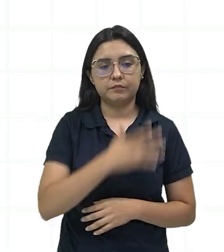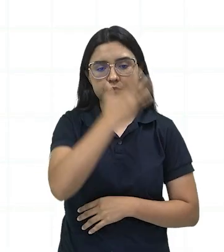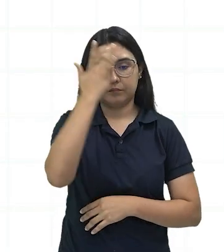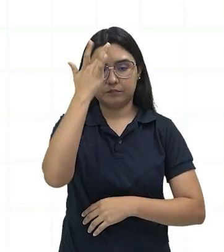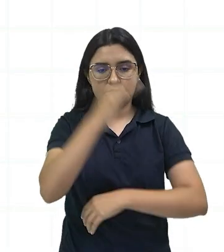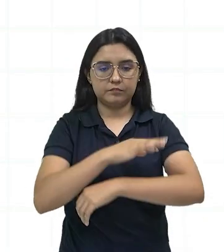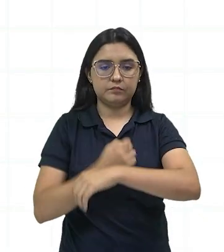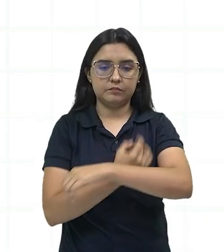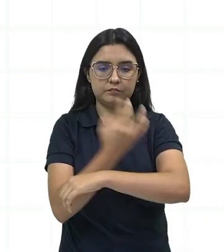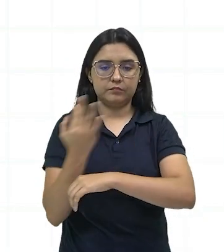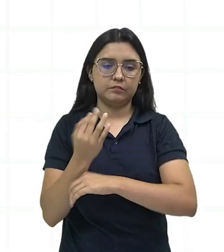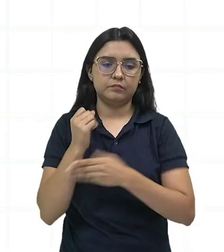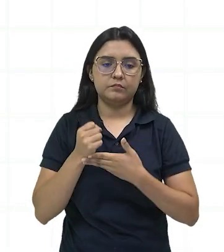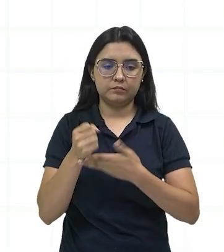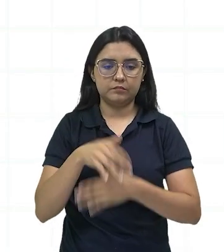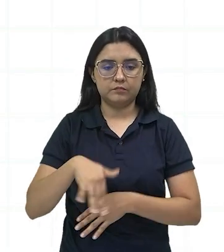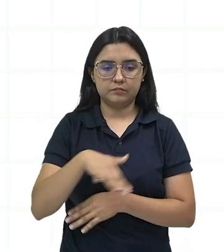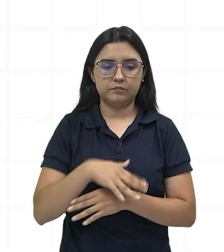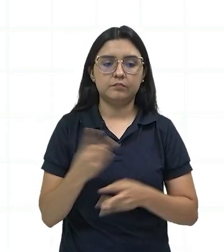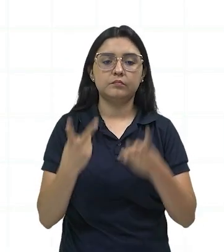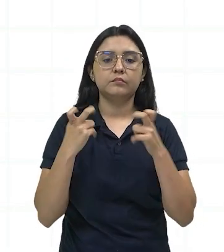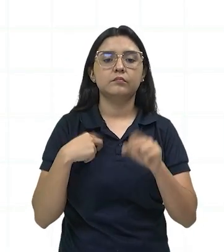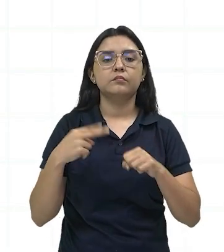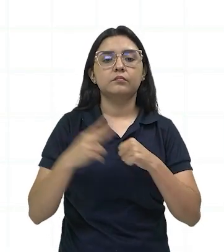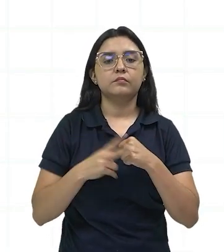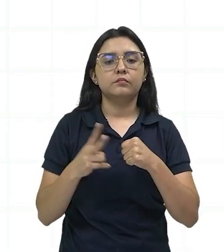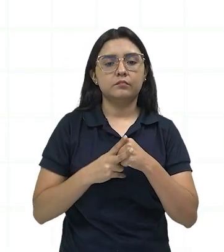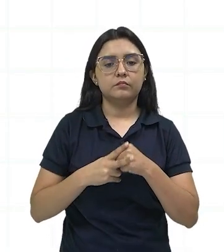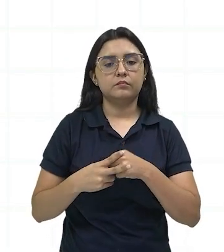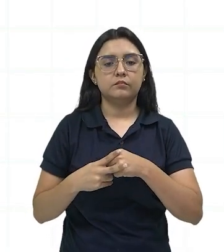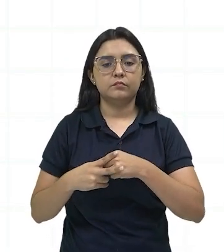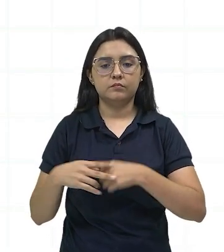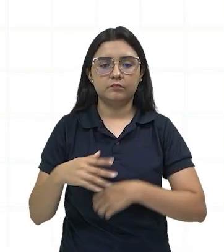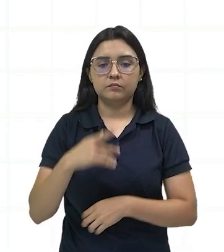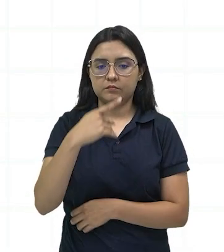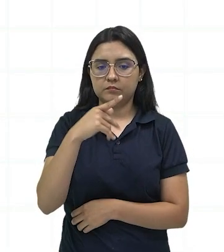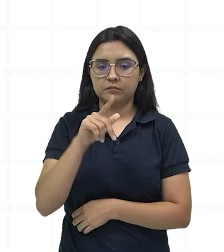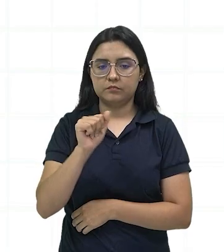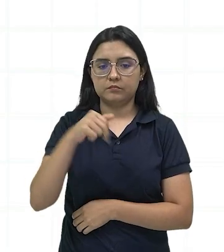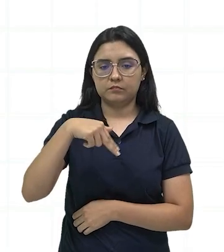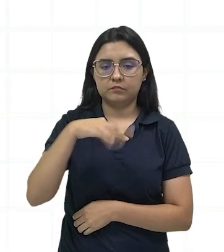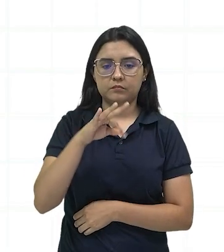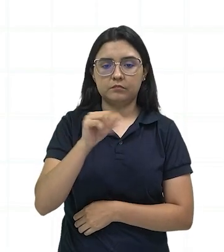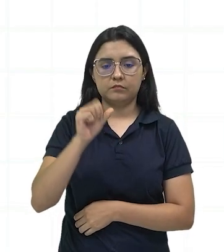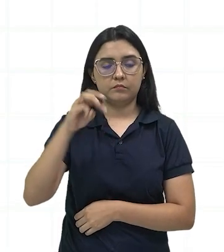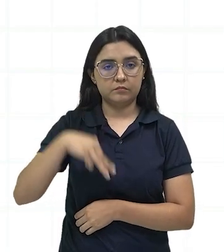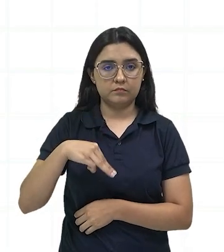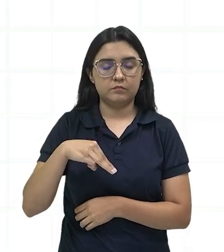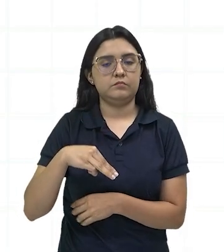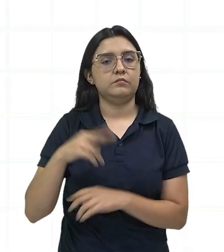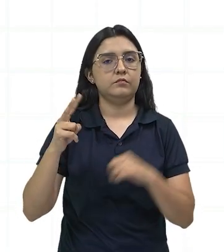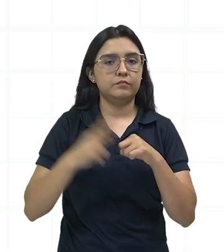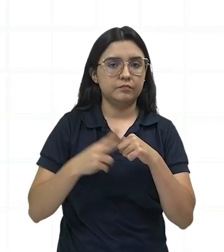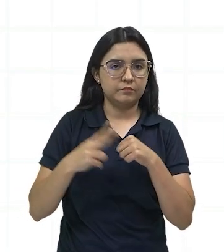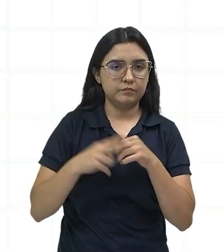para contribuir com o meio ambiente. Olha o meu verbo aqui, plantar. As pessoas plantam, né?